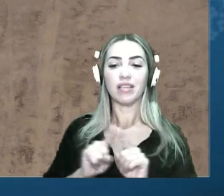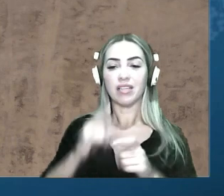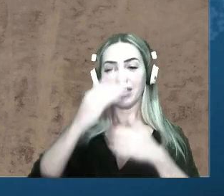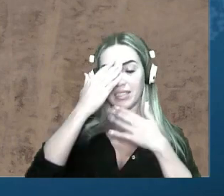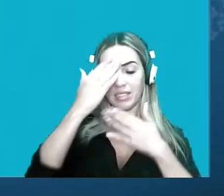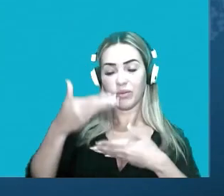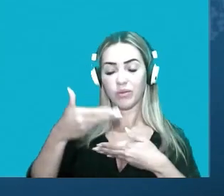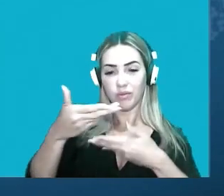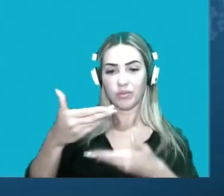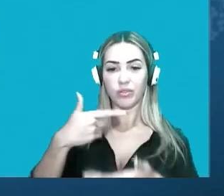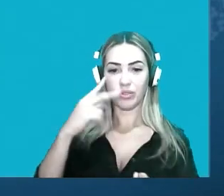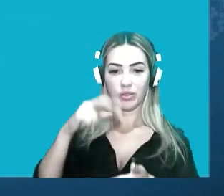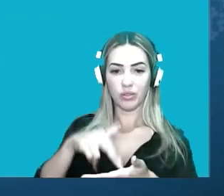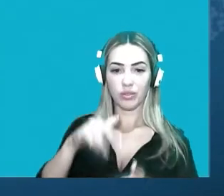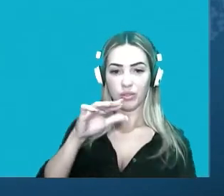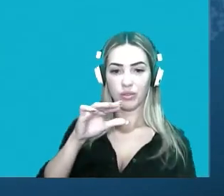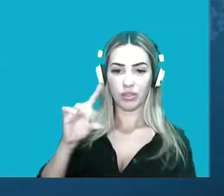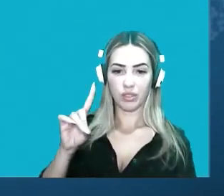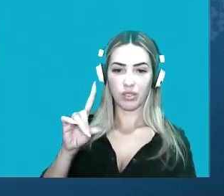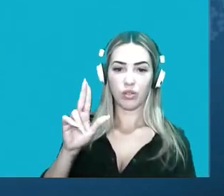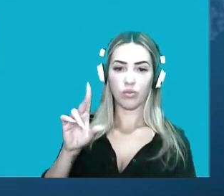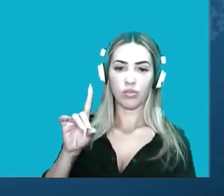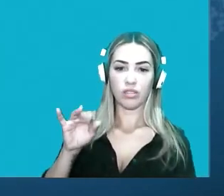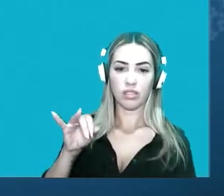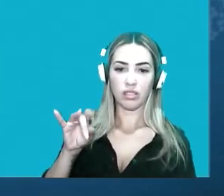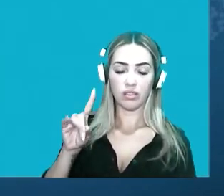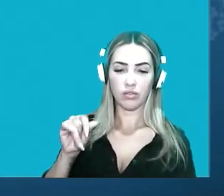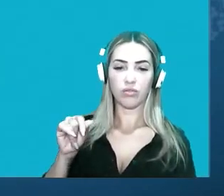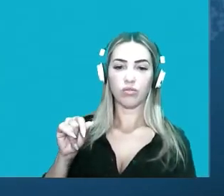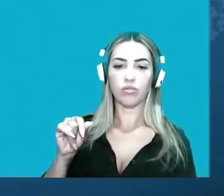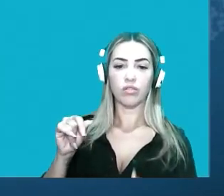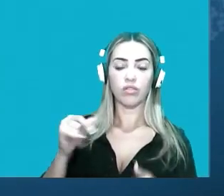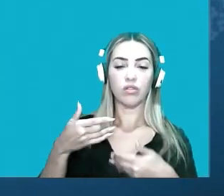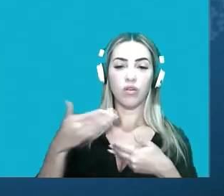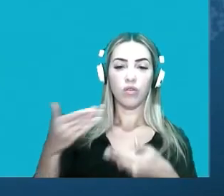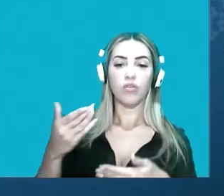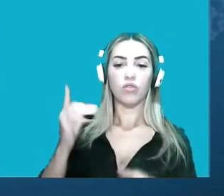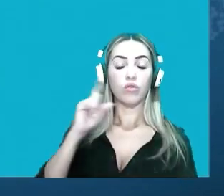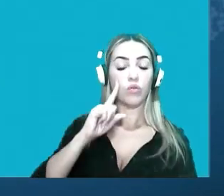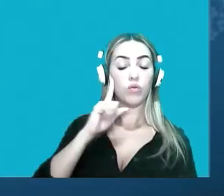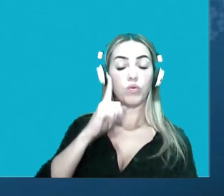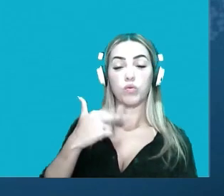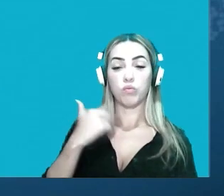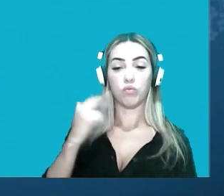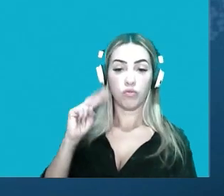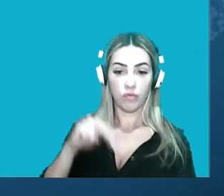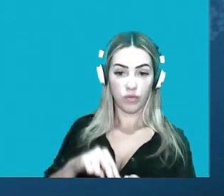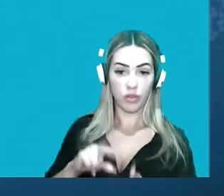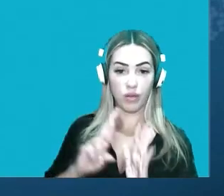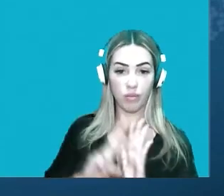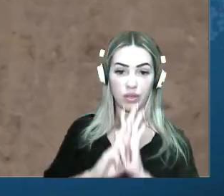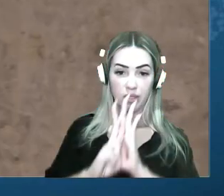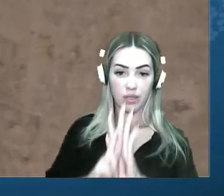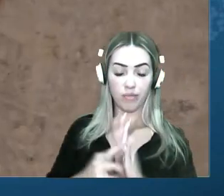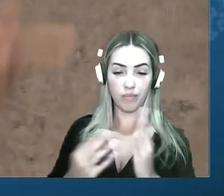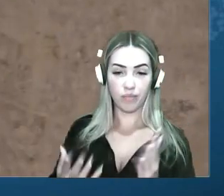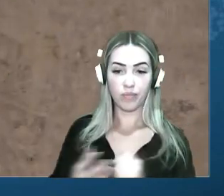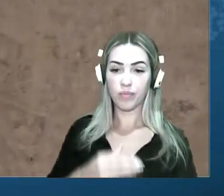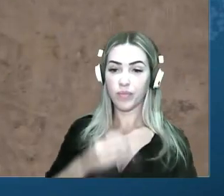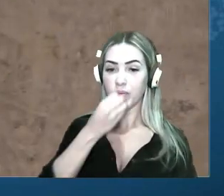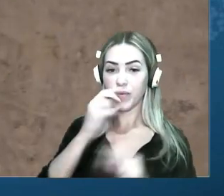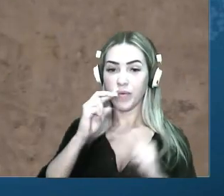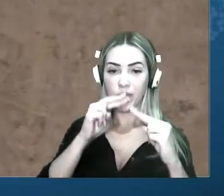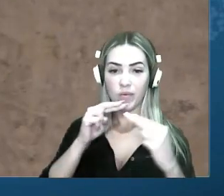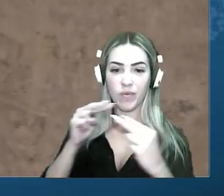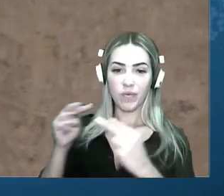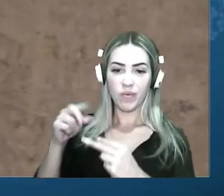coordenador, Luciano Moreira, está nos Estados Unidos e não pôde vir aqui, então vou representá-lo. Muito bom rever alguns rostos da época